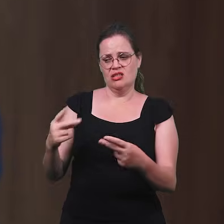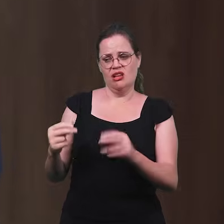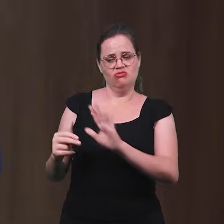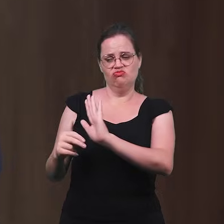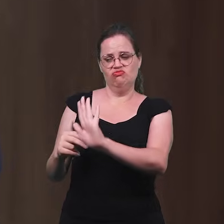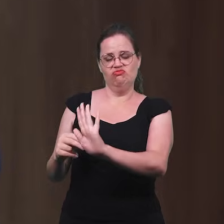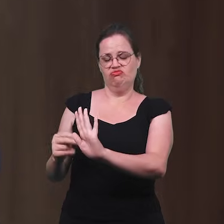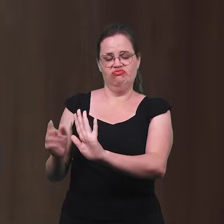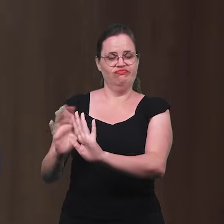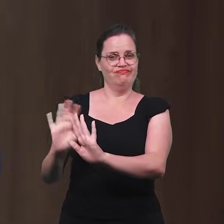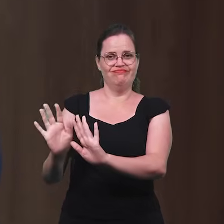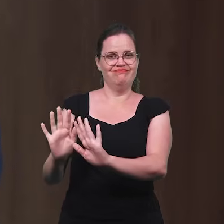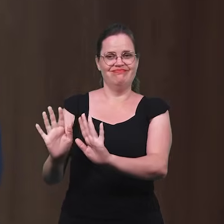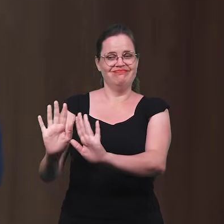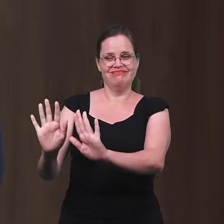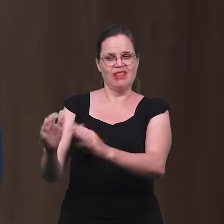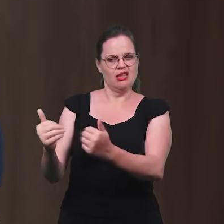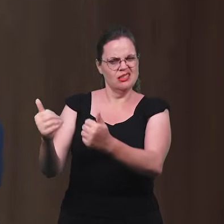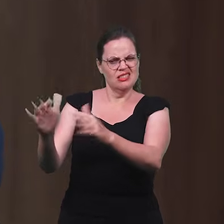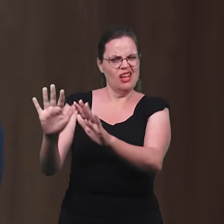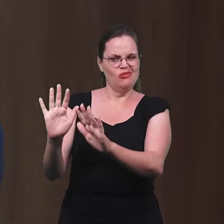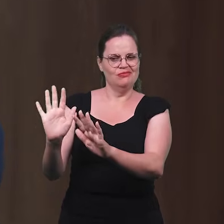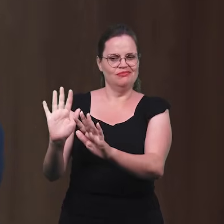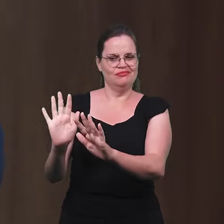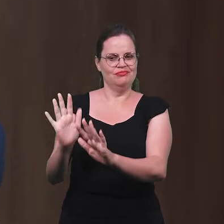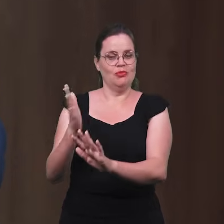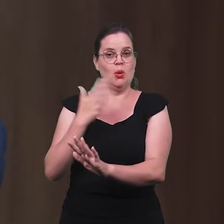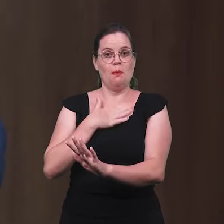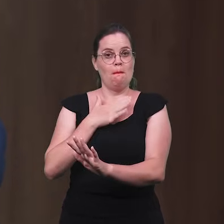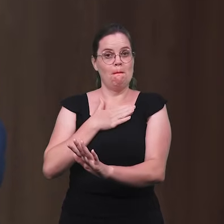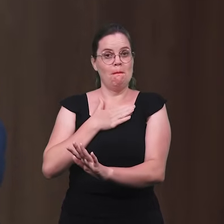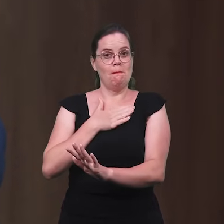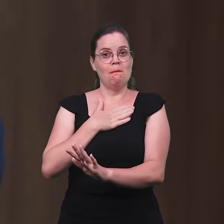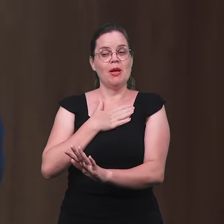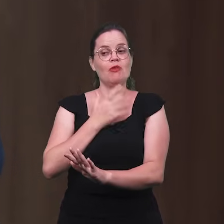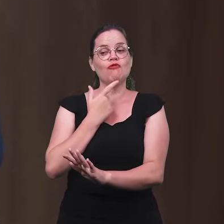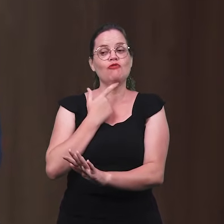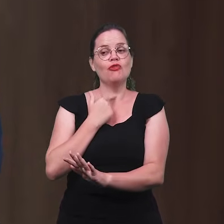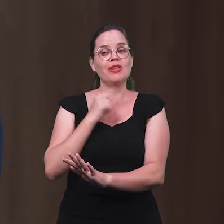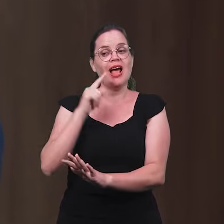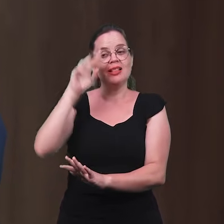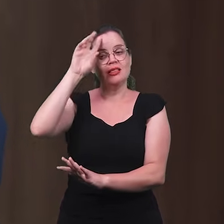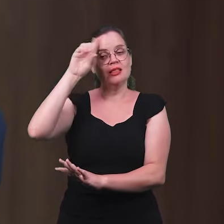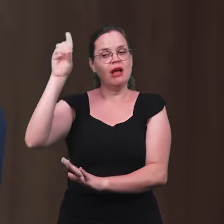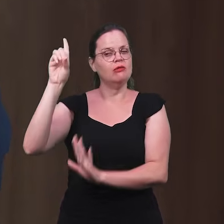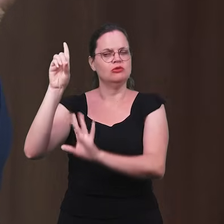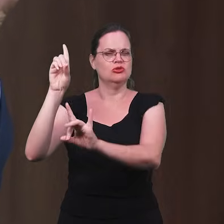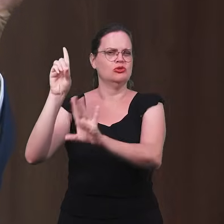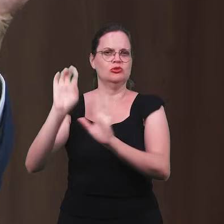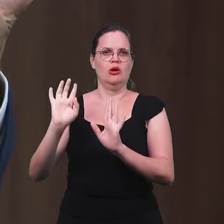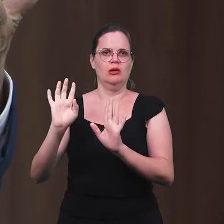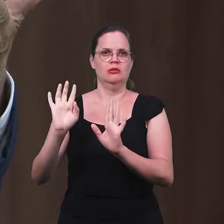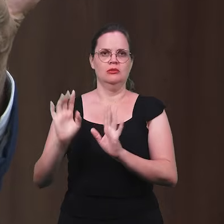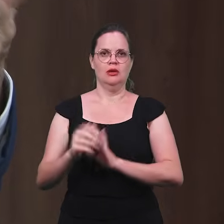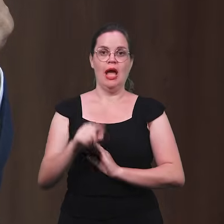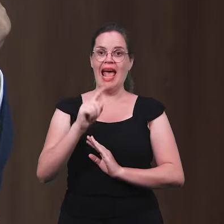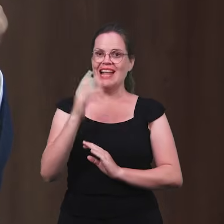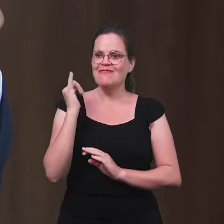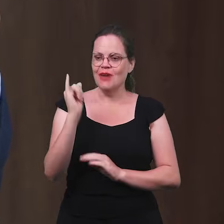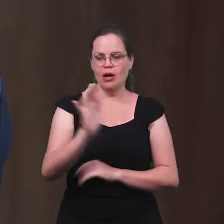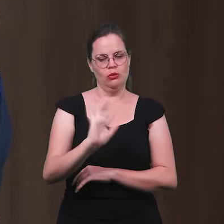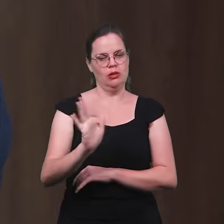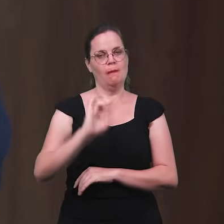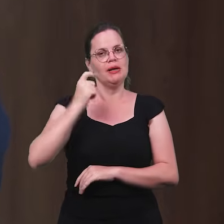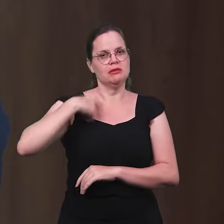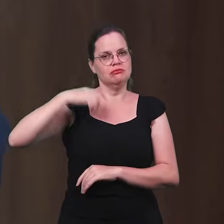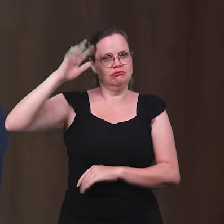meu coração está em outro lugar, está no reino de Deus. Embora ele não tenha dito nosso entendimento, nossa